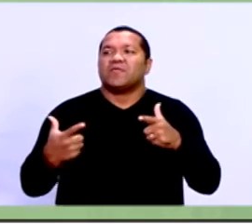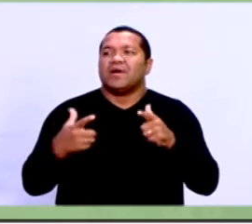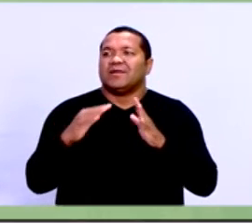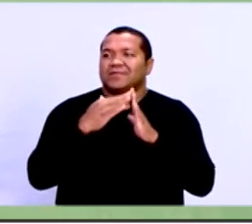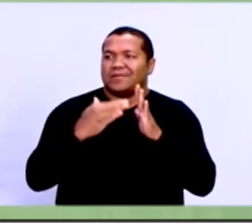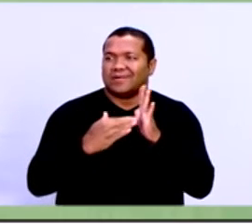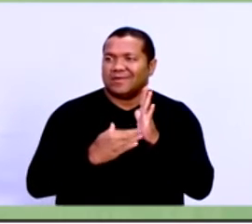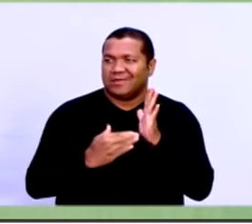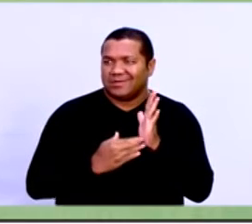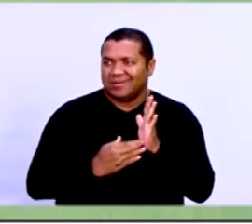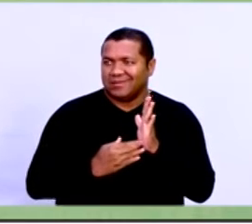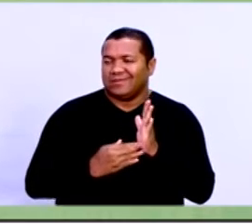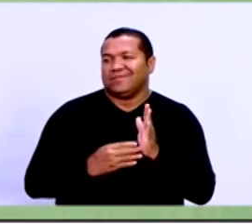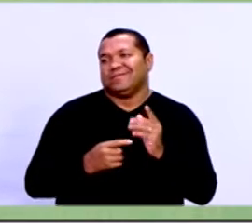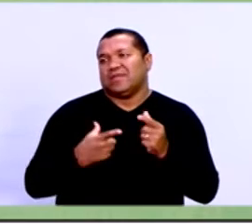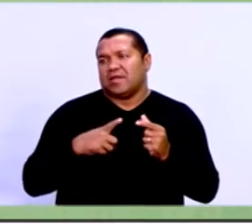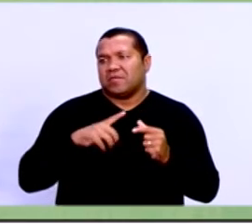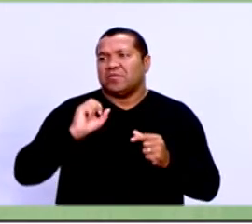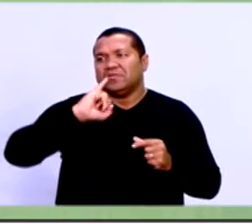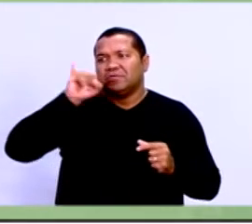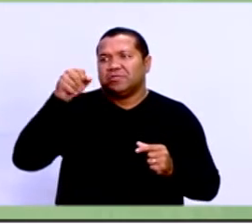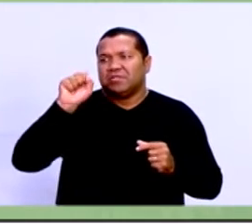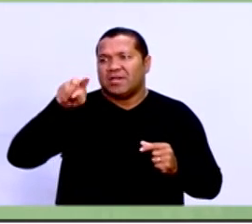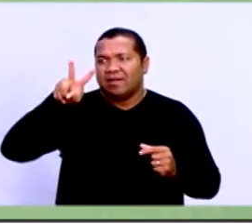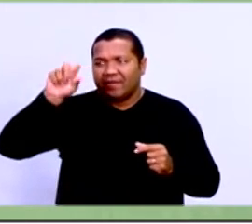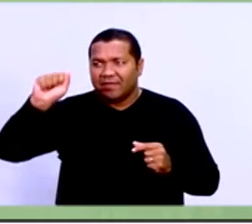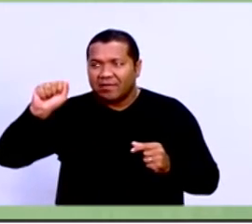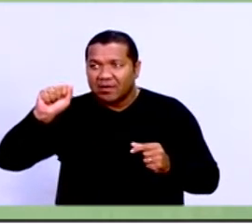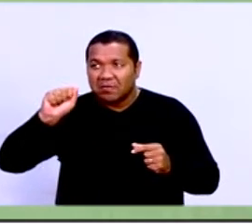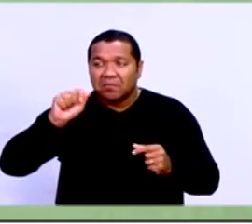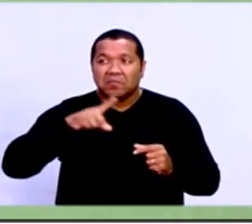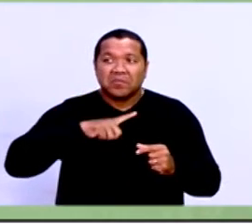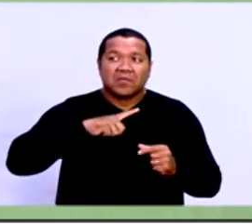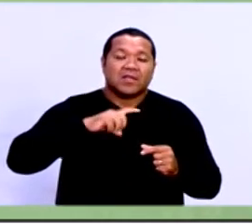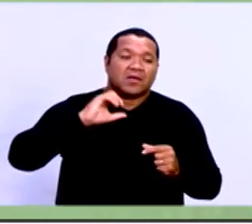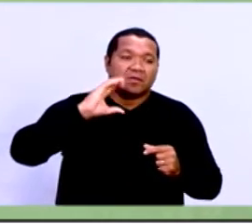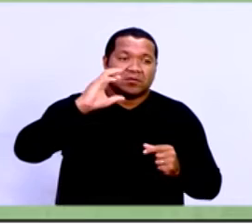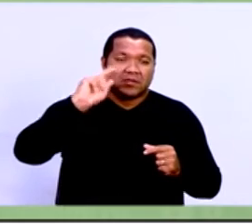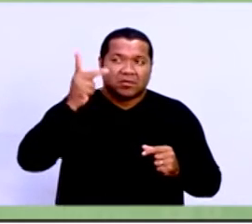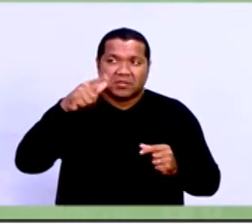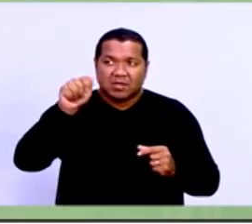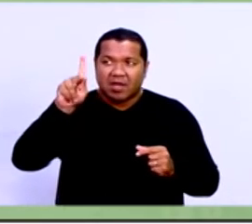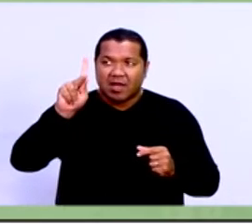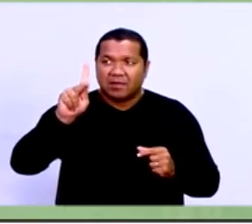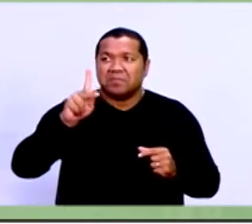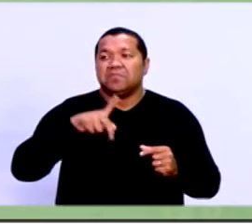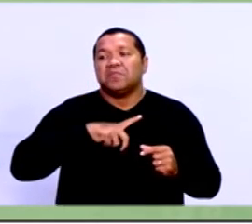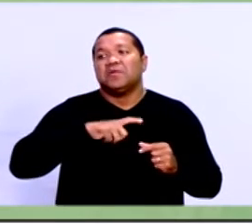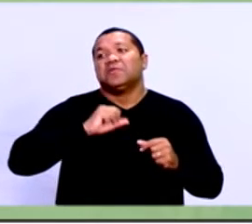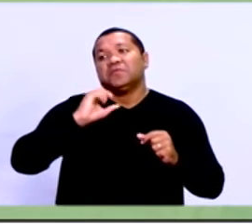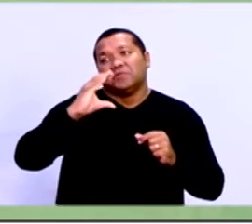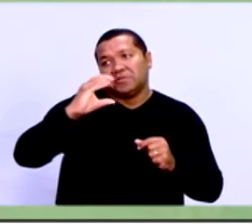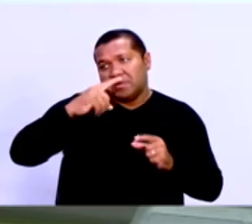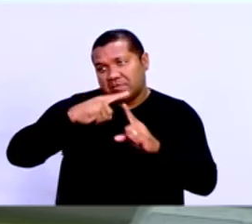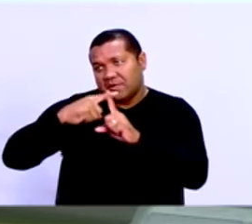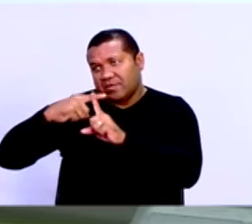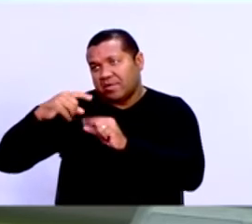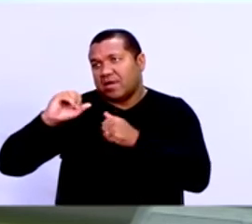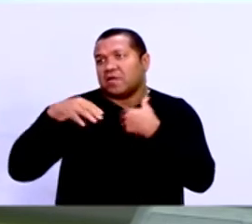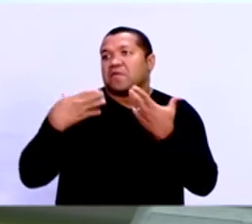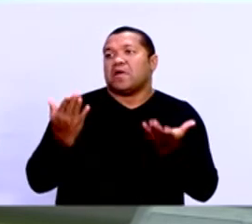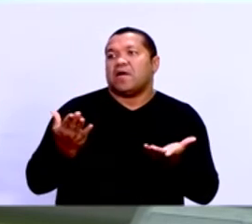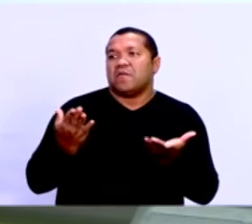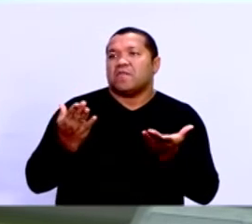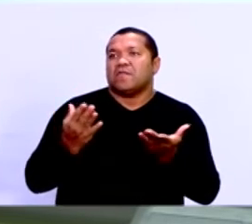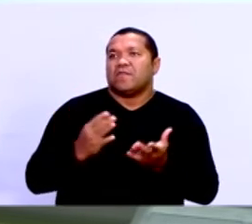eu vou utilizar o script é um chá o que que eu vou utilizar c++ né qual é